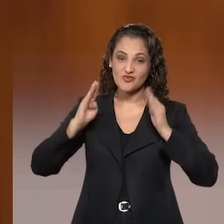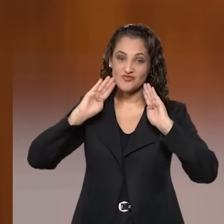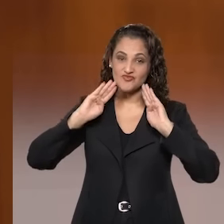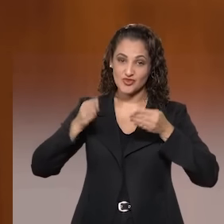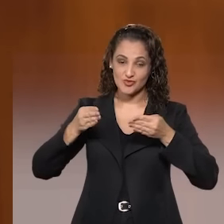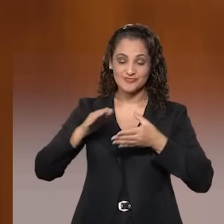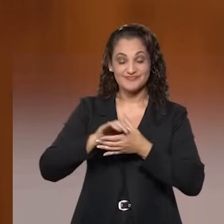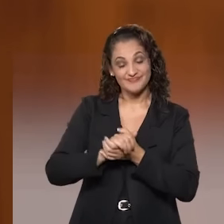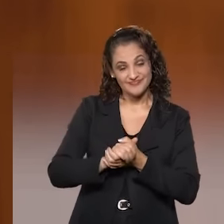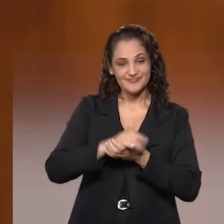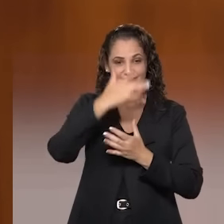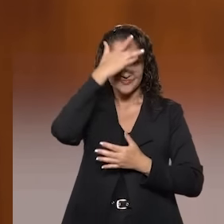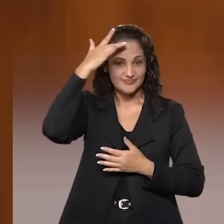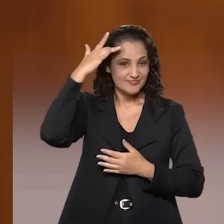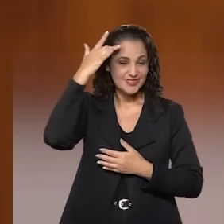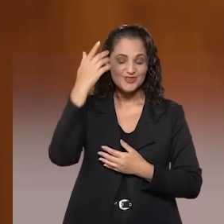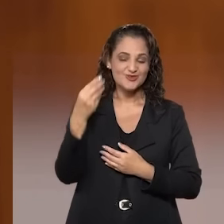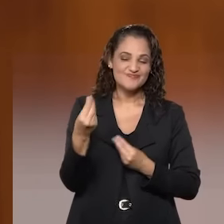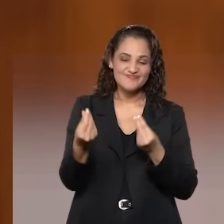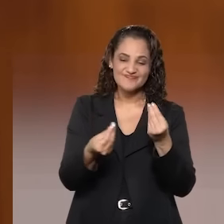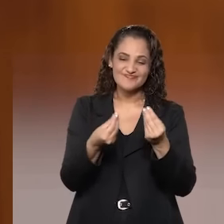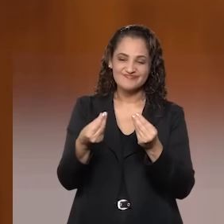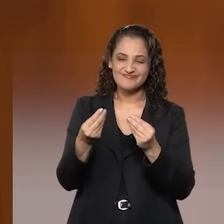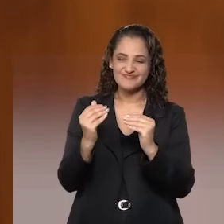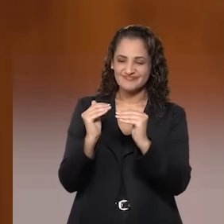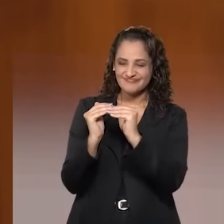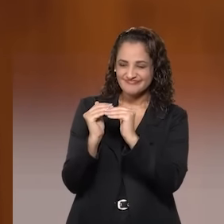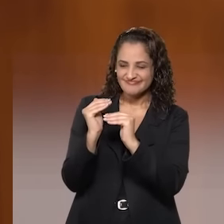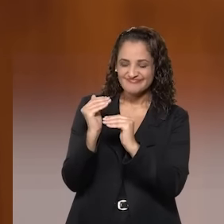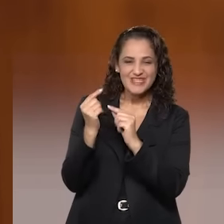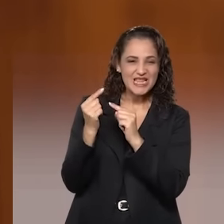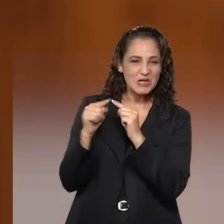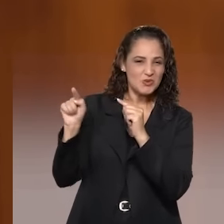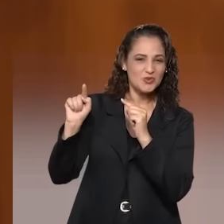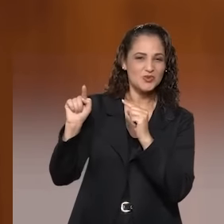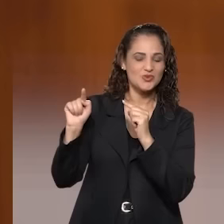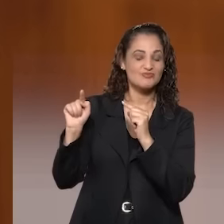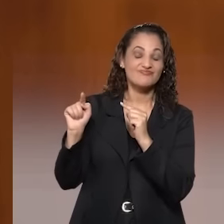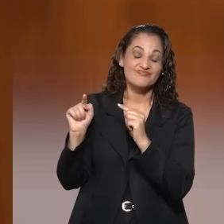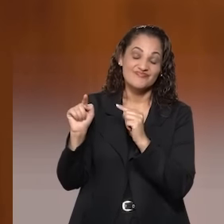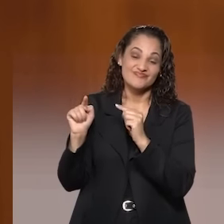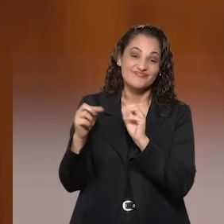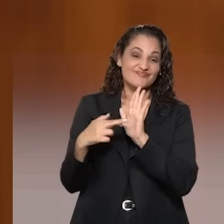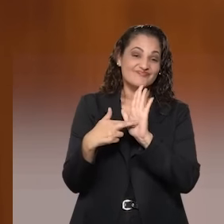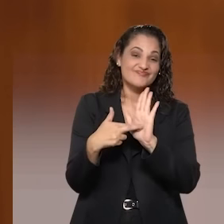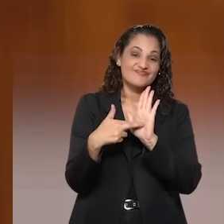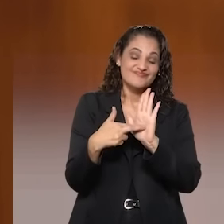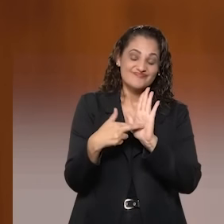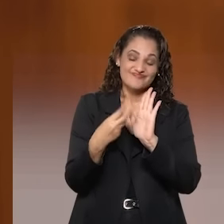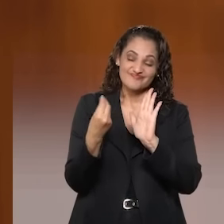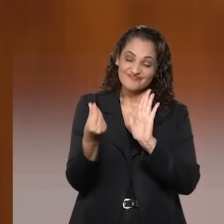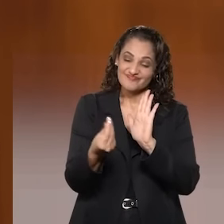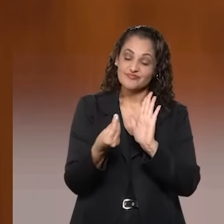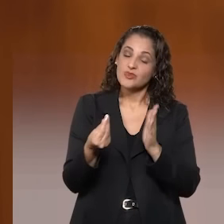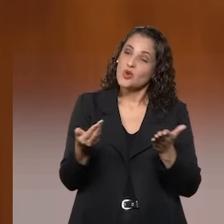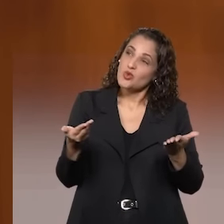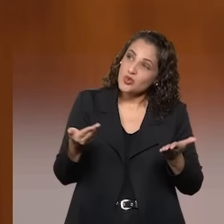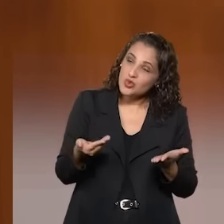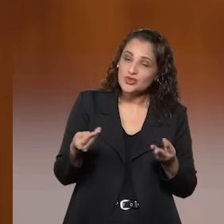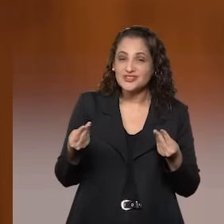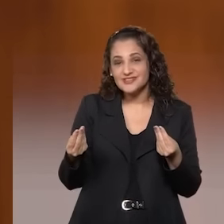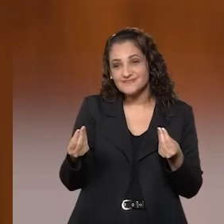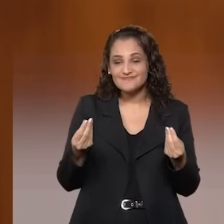as pessoas que não são entre aspas desse padrão elas passam a ter uma representação Se bem que